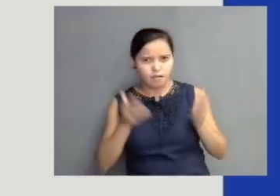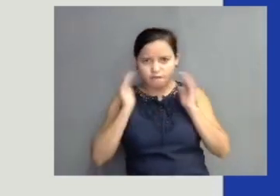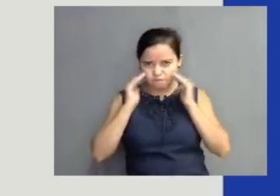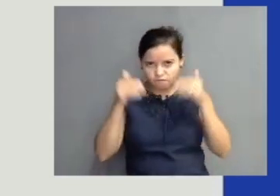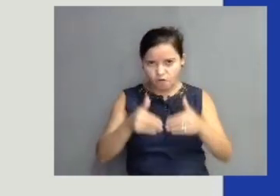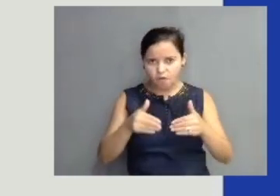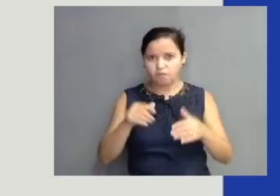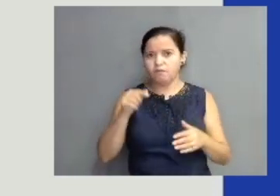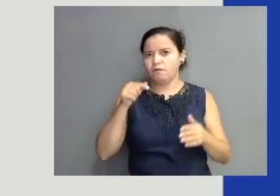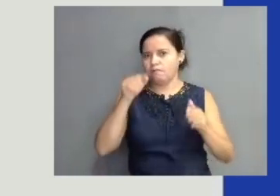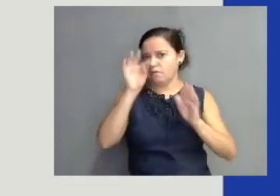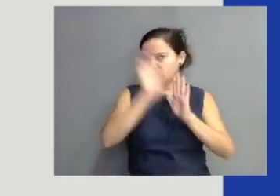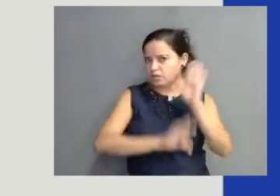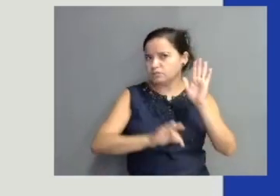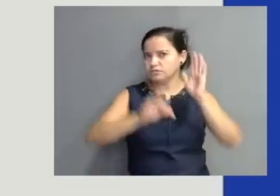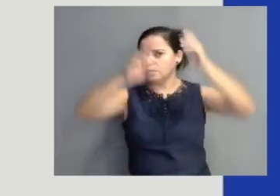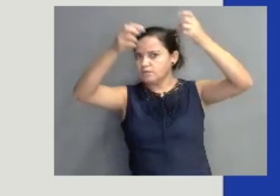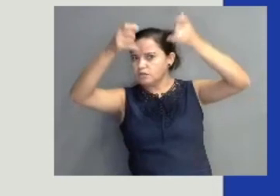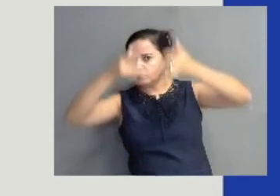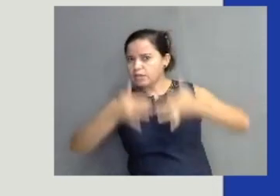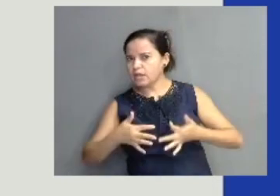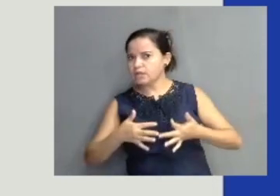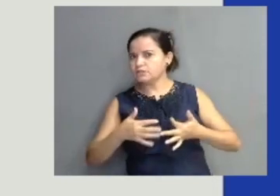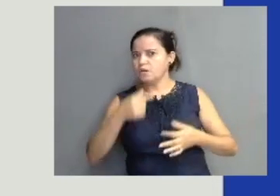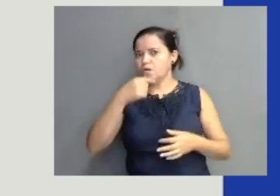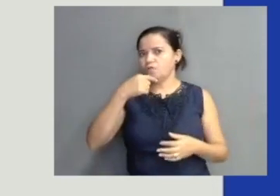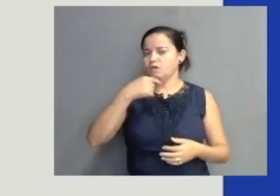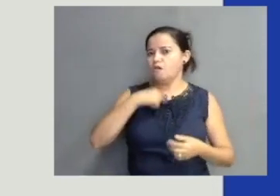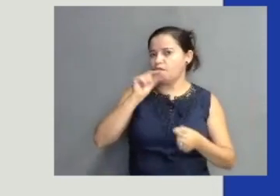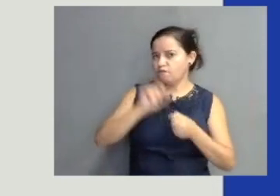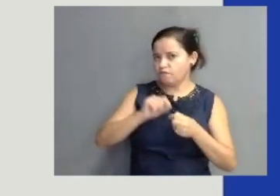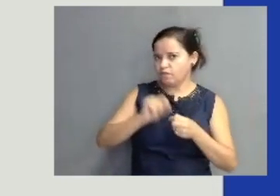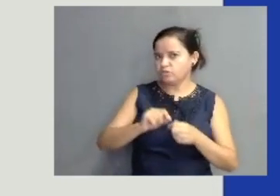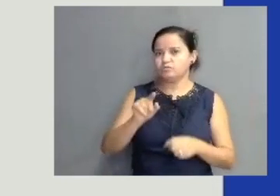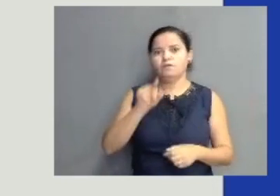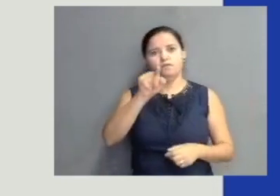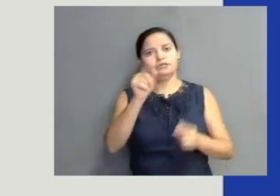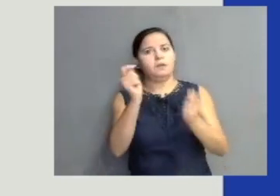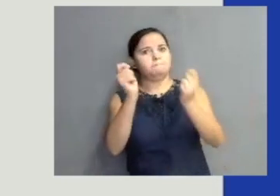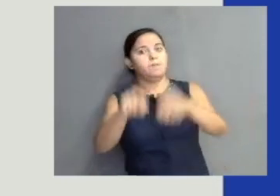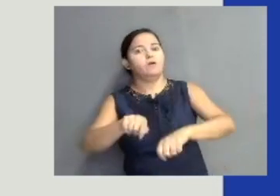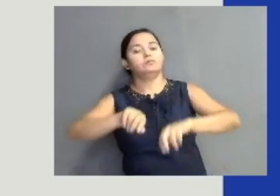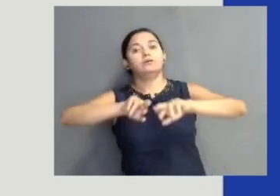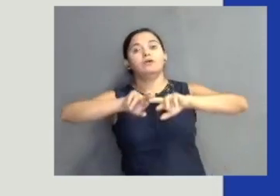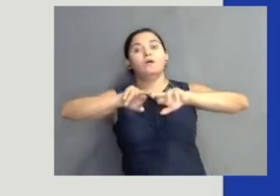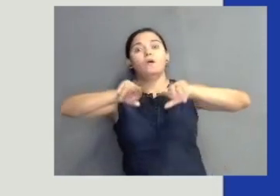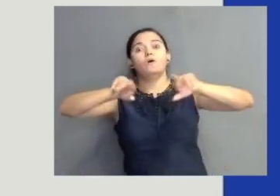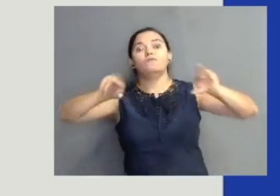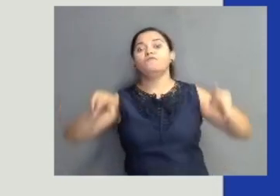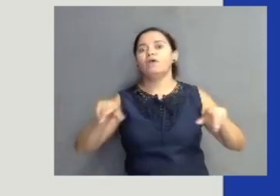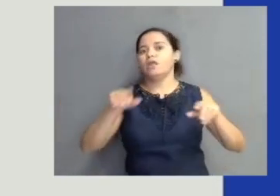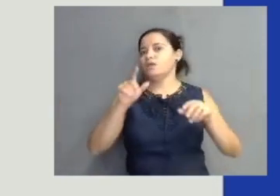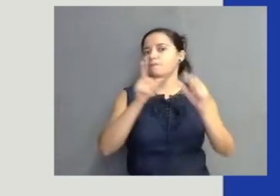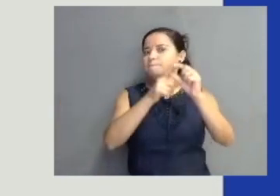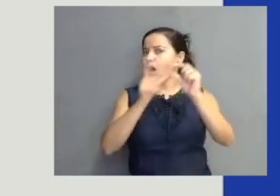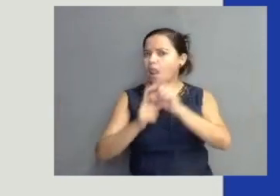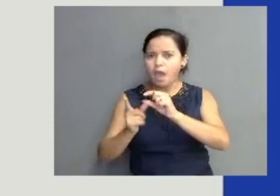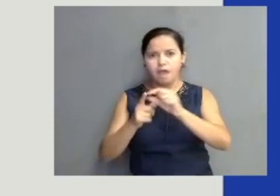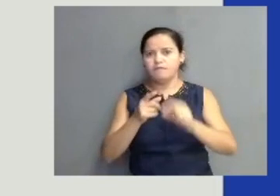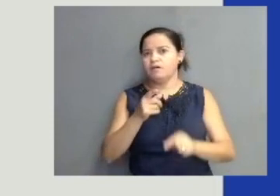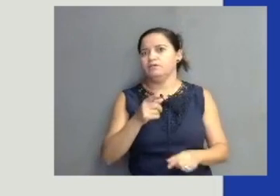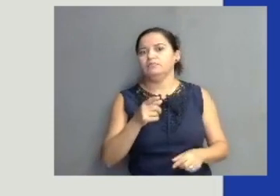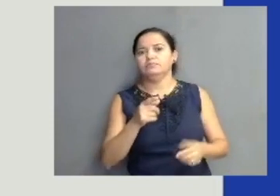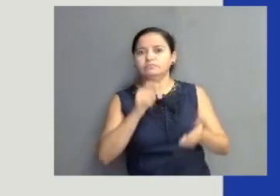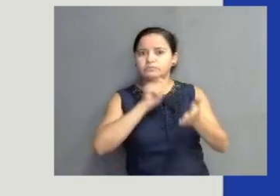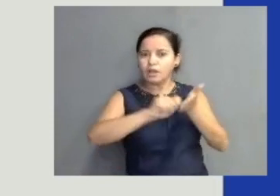esse processo, né, de destaque que eu fiz. Você pode destacar outras palavras, anotar outras palavras no seu caderninho